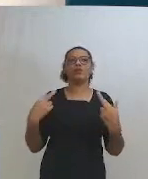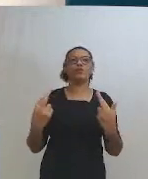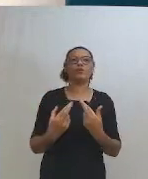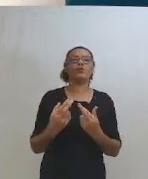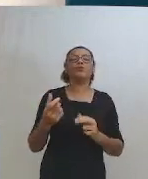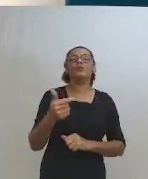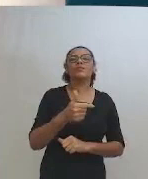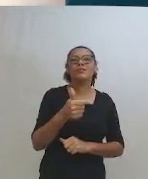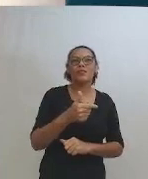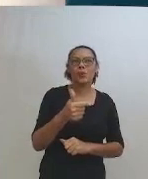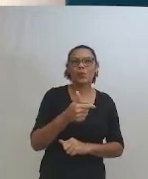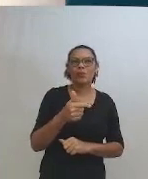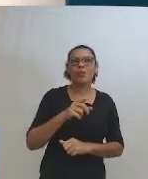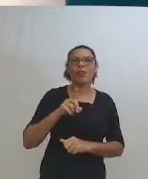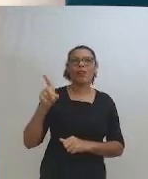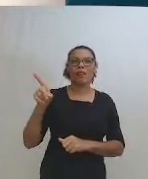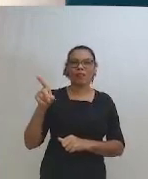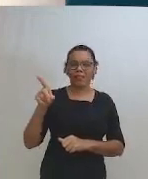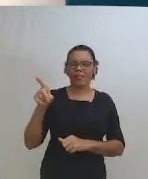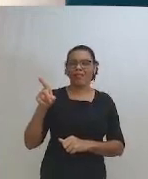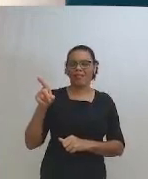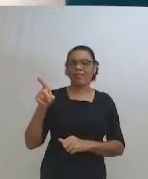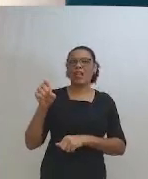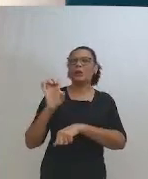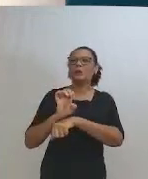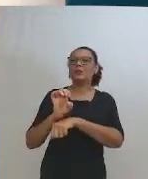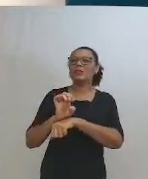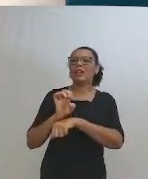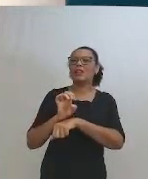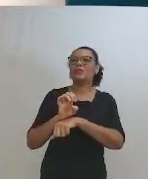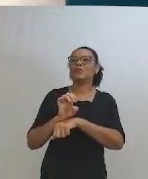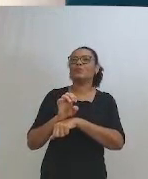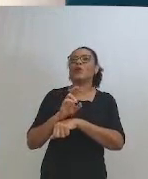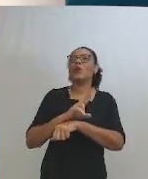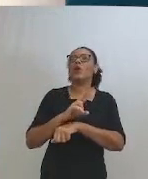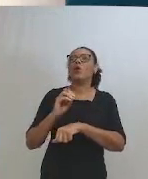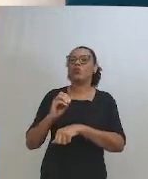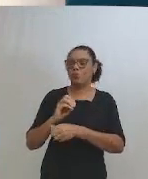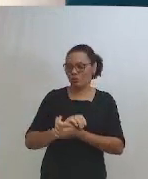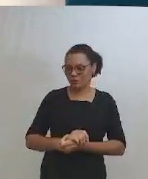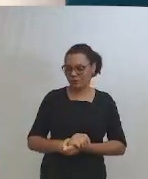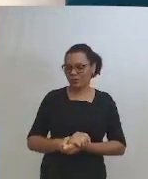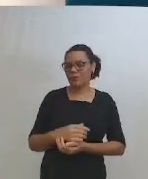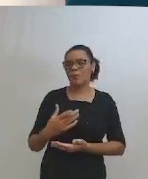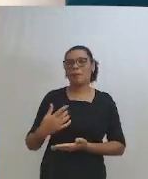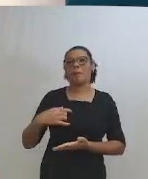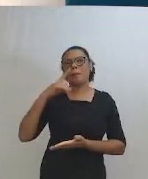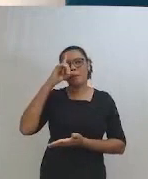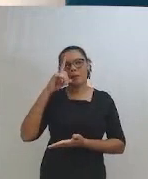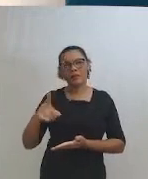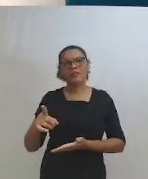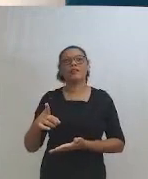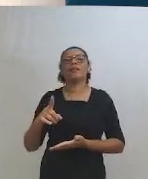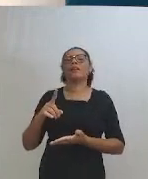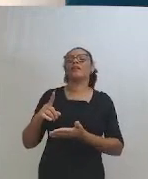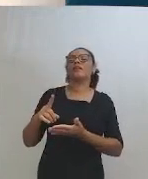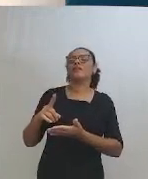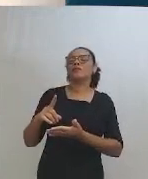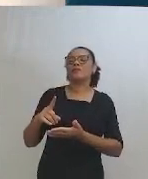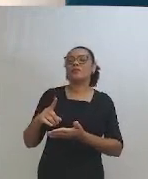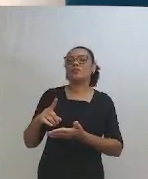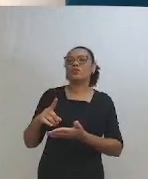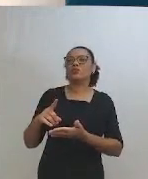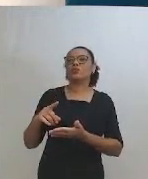Rondônia, ante aos fundamentos utilizados para denegarem a ordem de habeas corpus. Aqui, já quero ser o mais